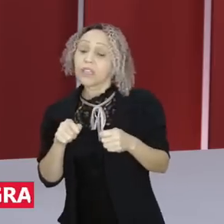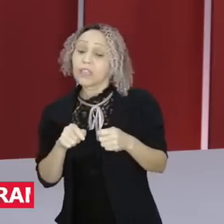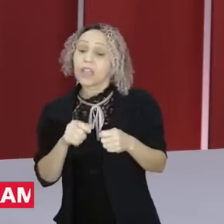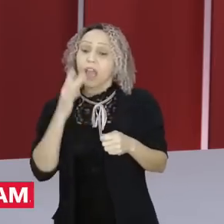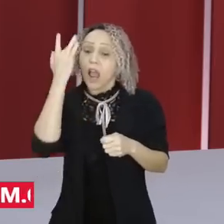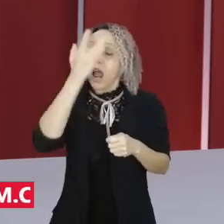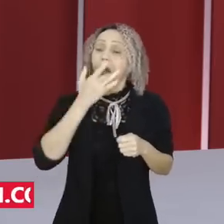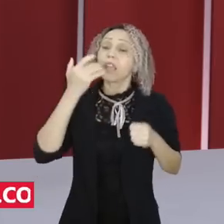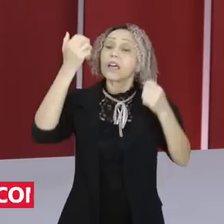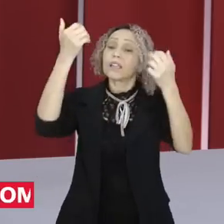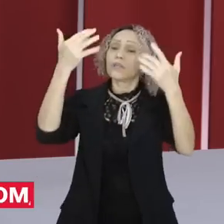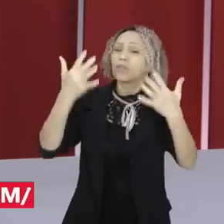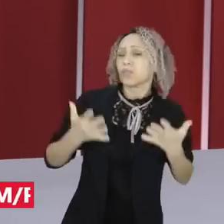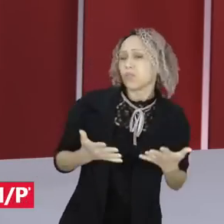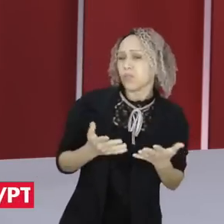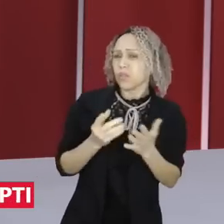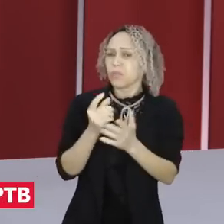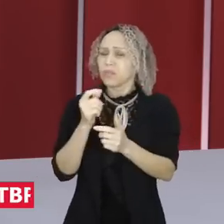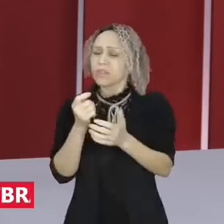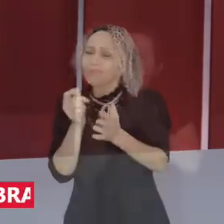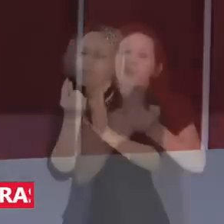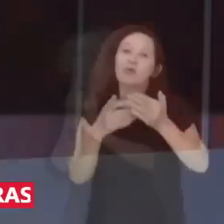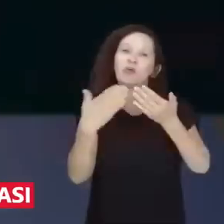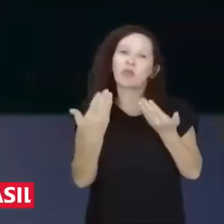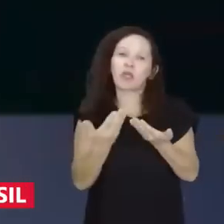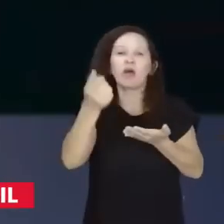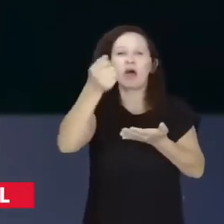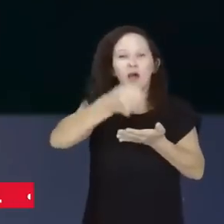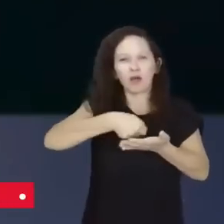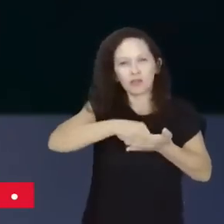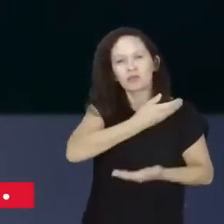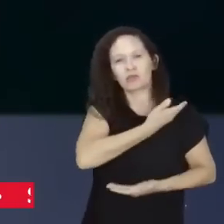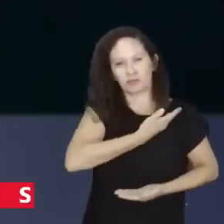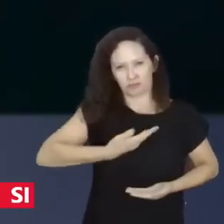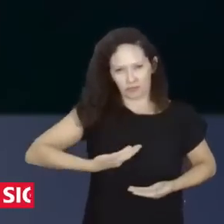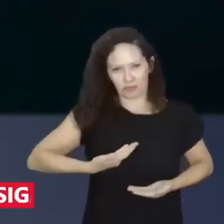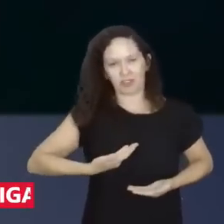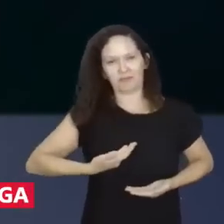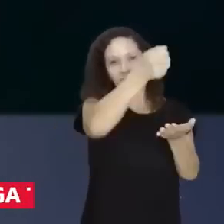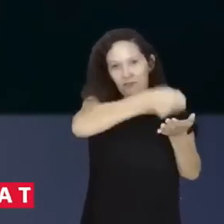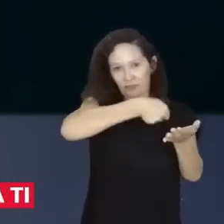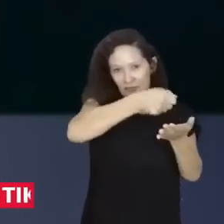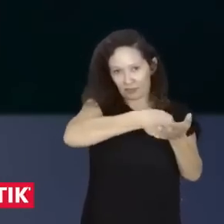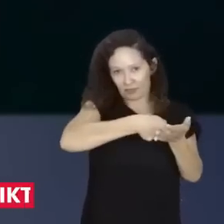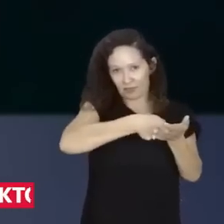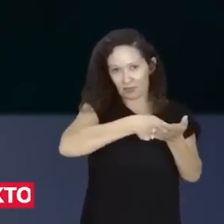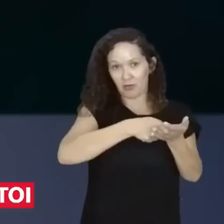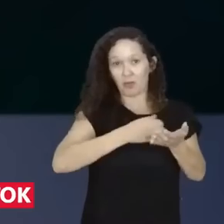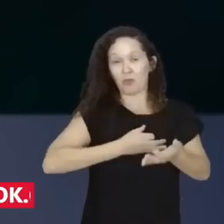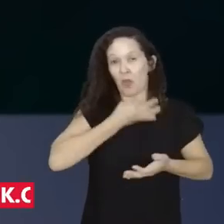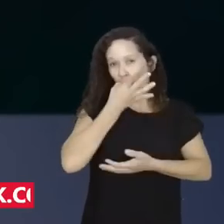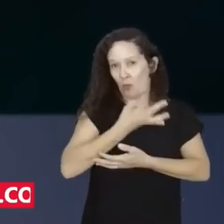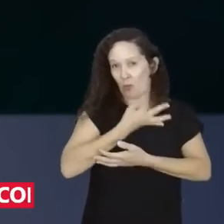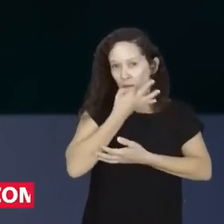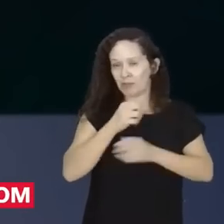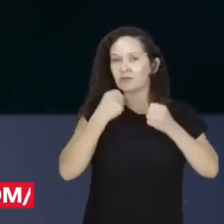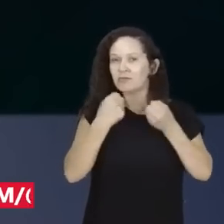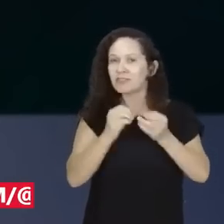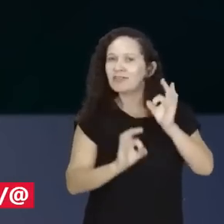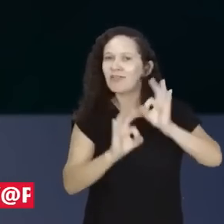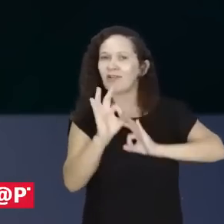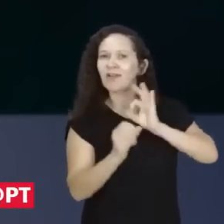contas com a responsabilidade social. O arcabouço fiscal que nós pretendemos encaminhar tem que ter a premissa de